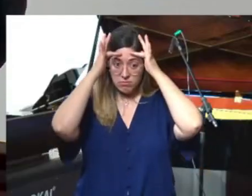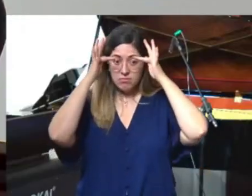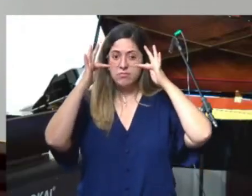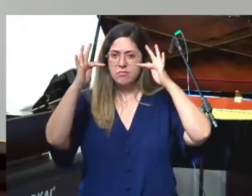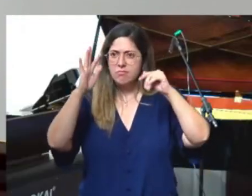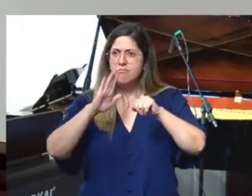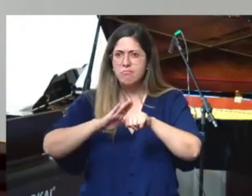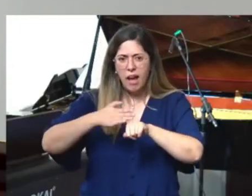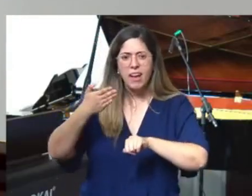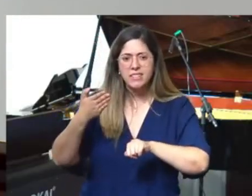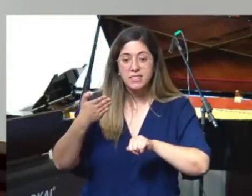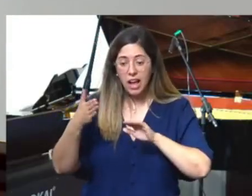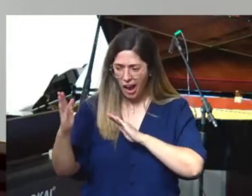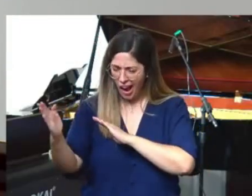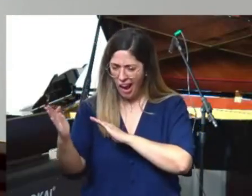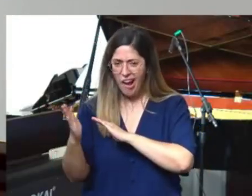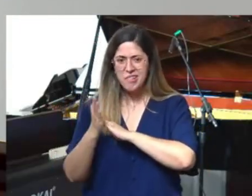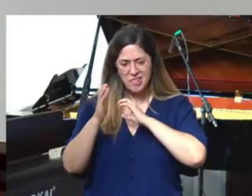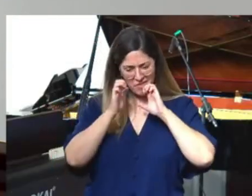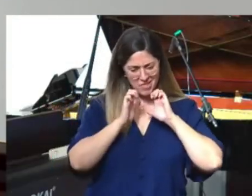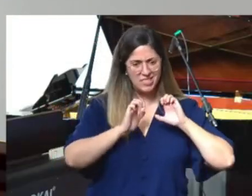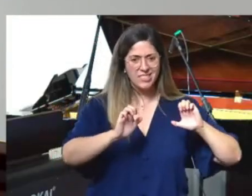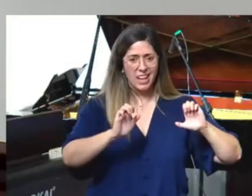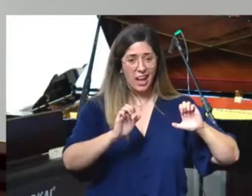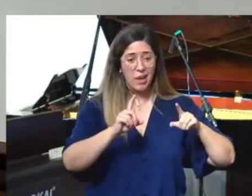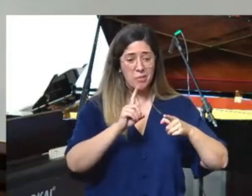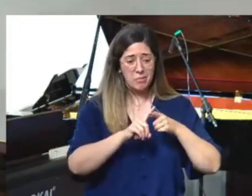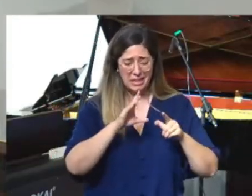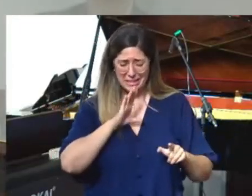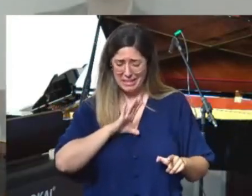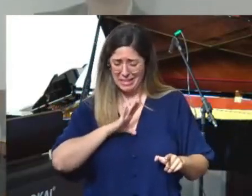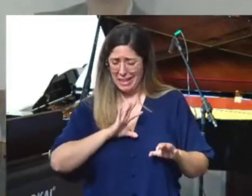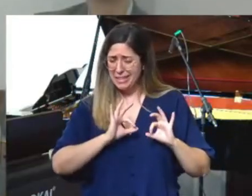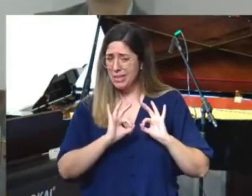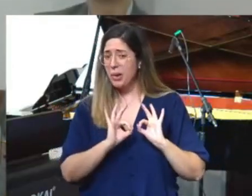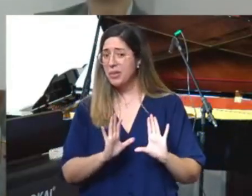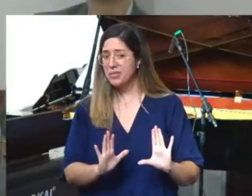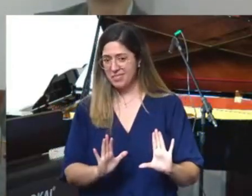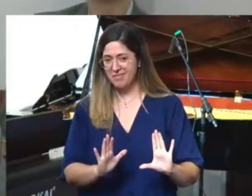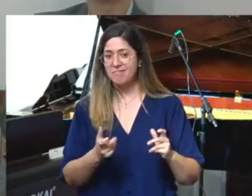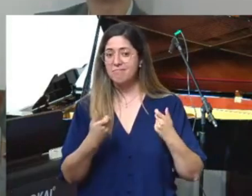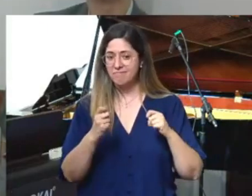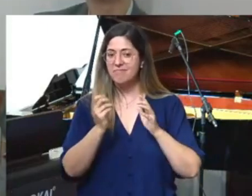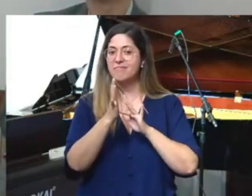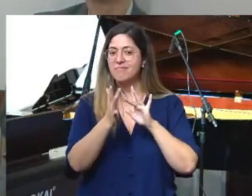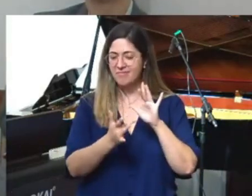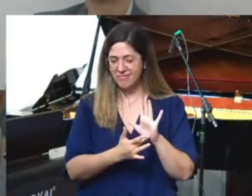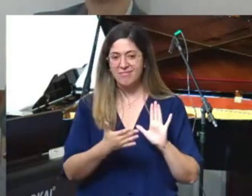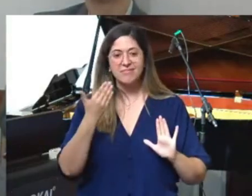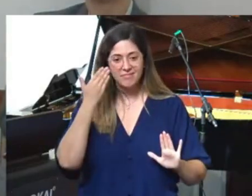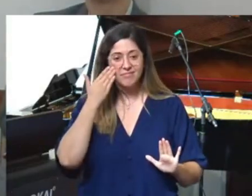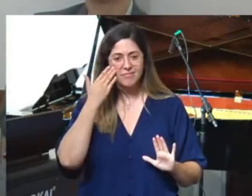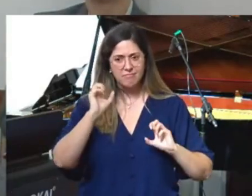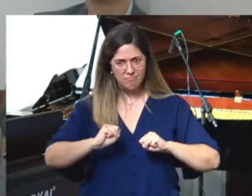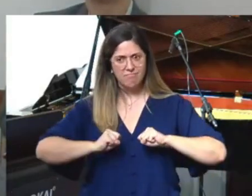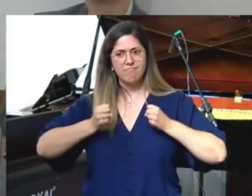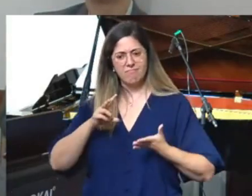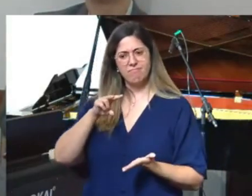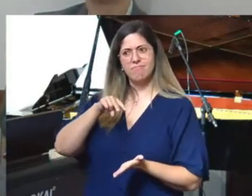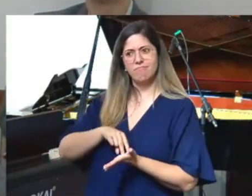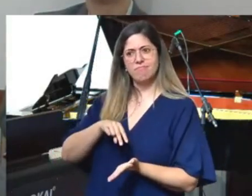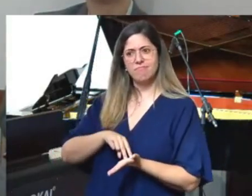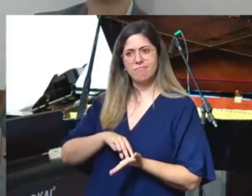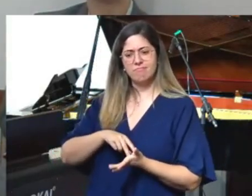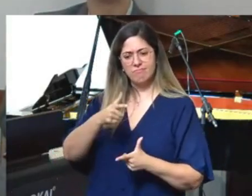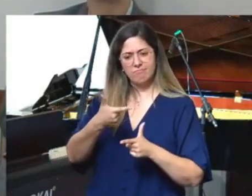Senhor, cheios do Espírito Santo. Este grupo, este levante santo, irá tratar o